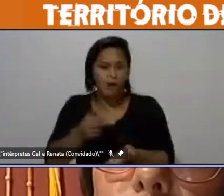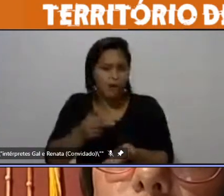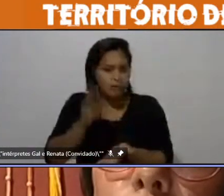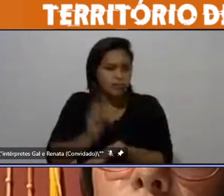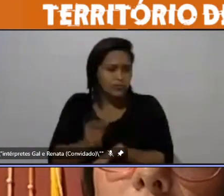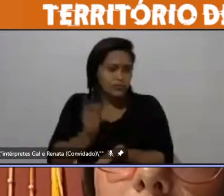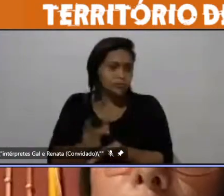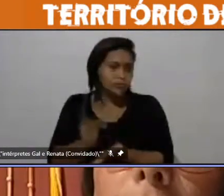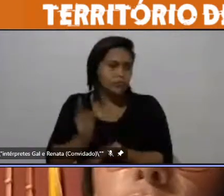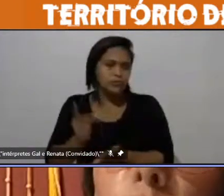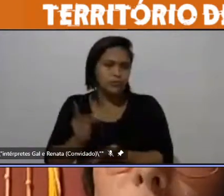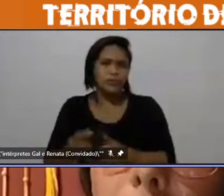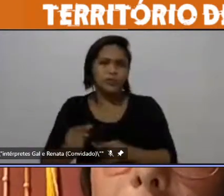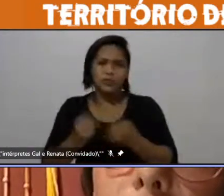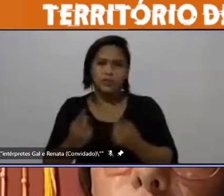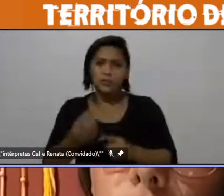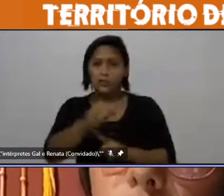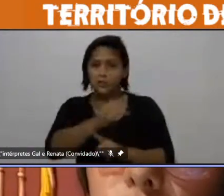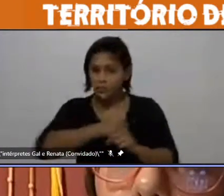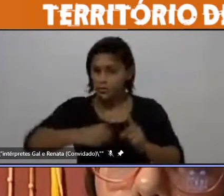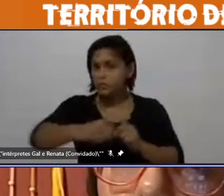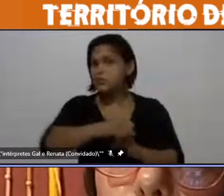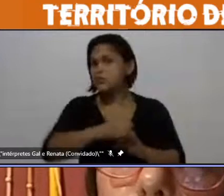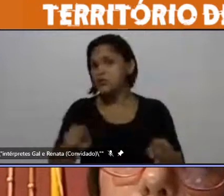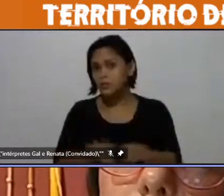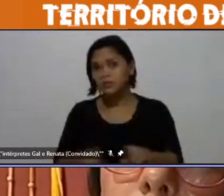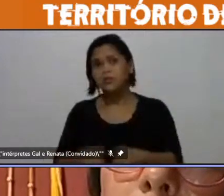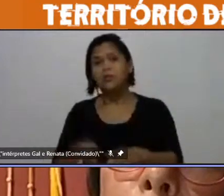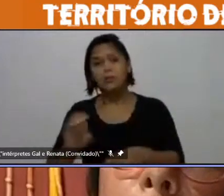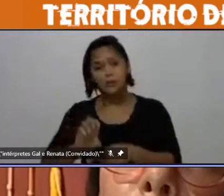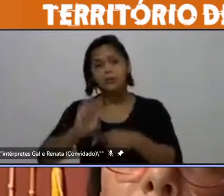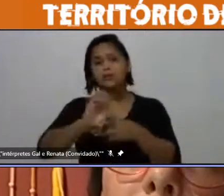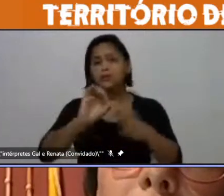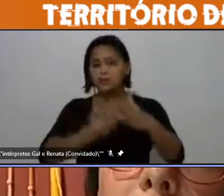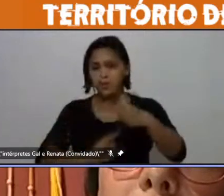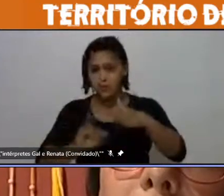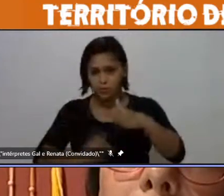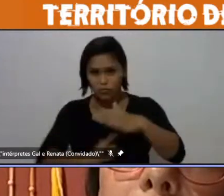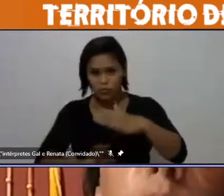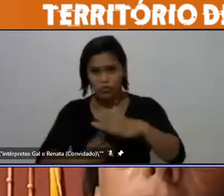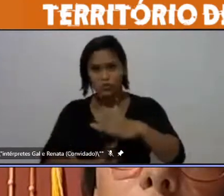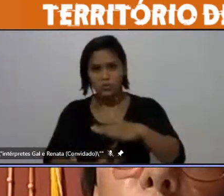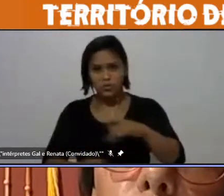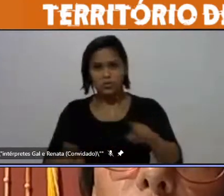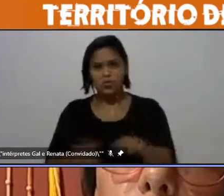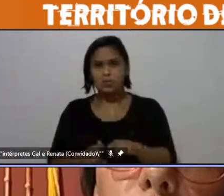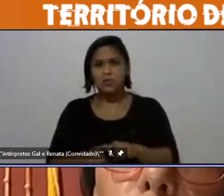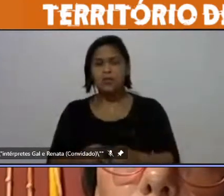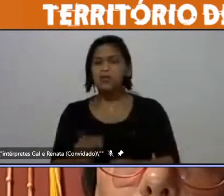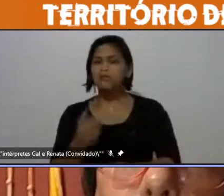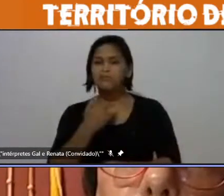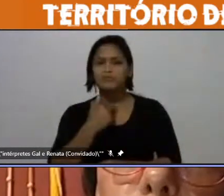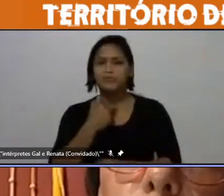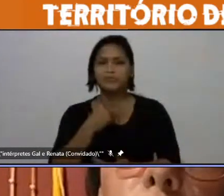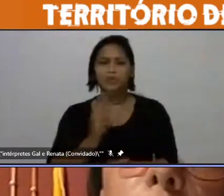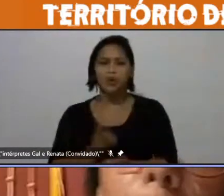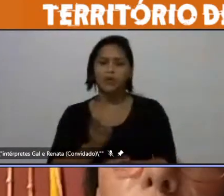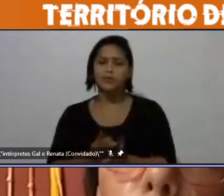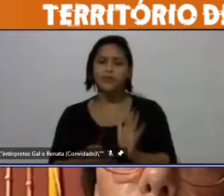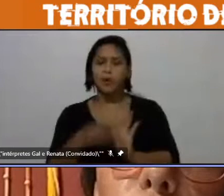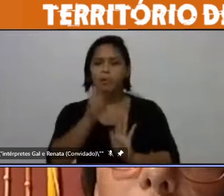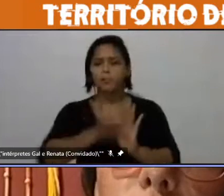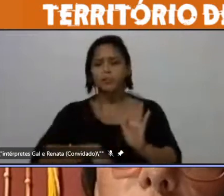da sociedade e parte do Estado e das instituições, né, não tem um projeto